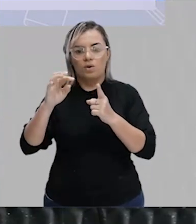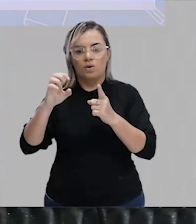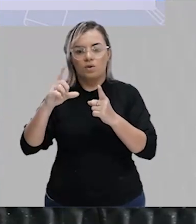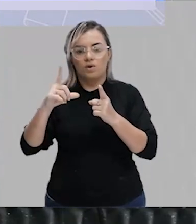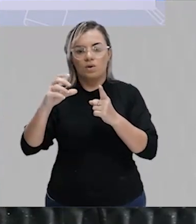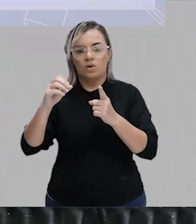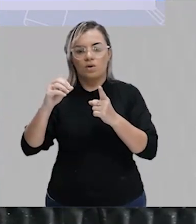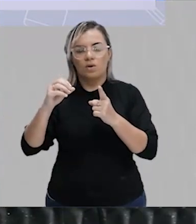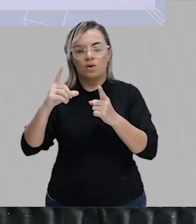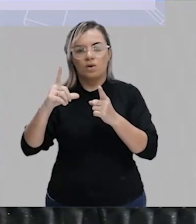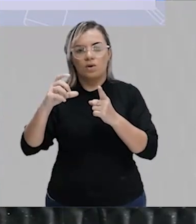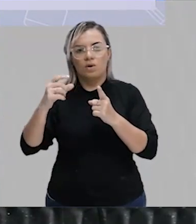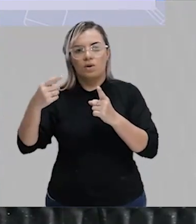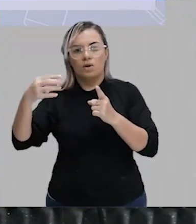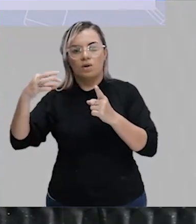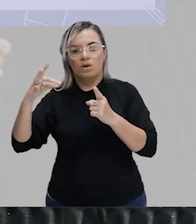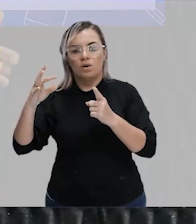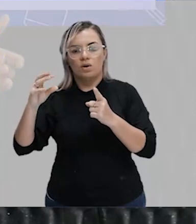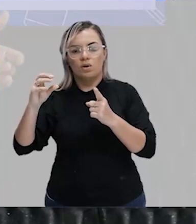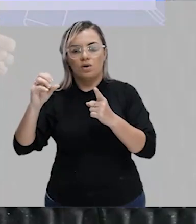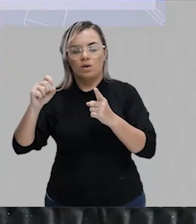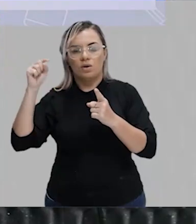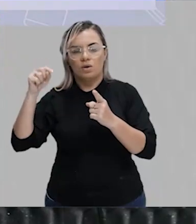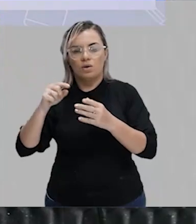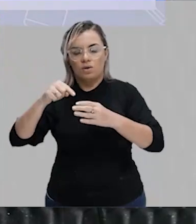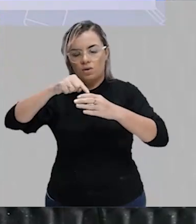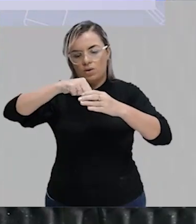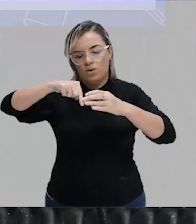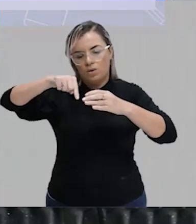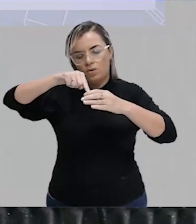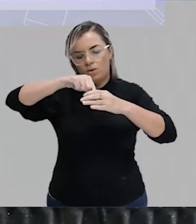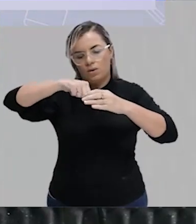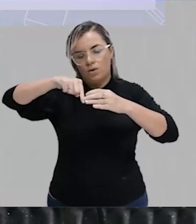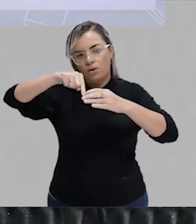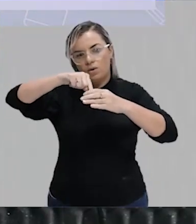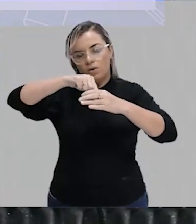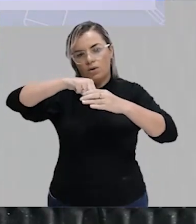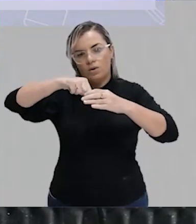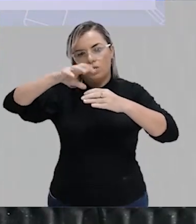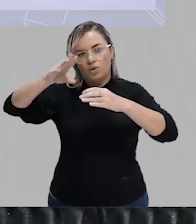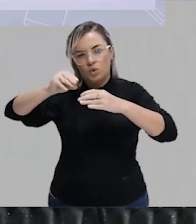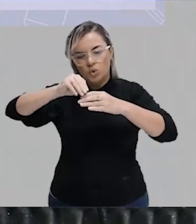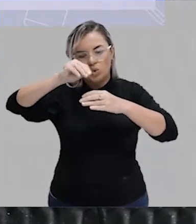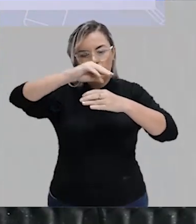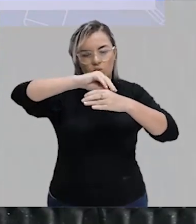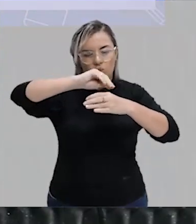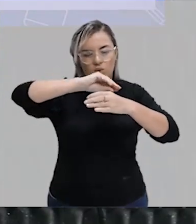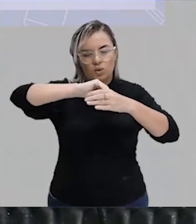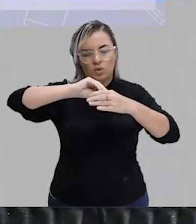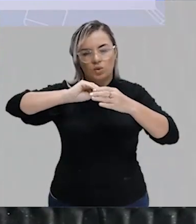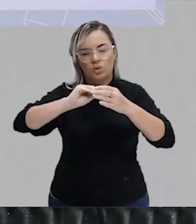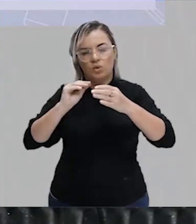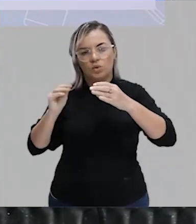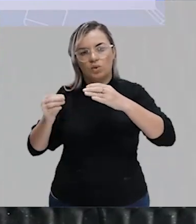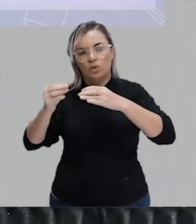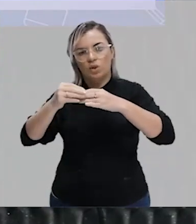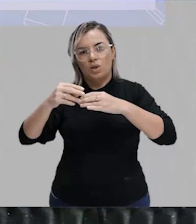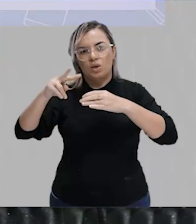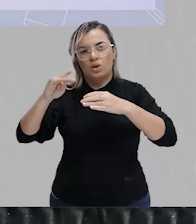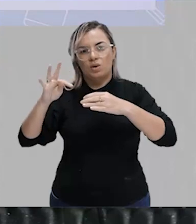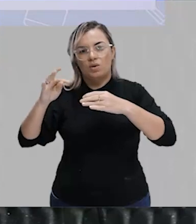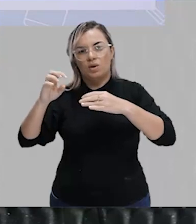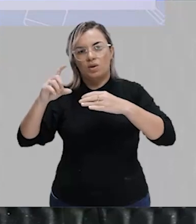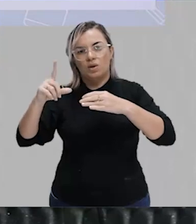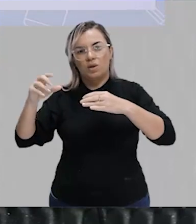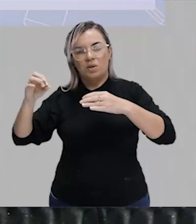telolécito, quer dizer que o vitelo ele fica em uma das extremidades do ovo, acumulado. E é um ovo que tem muito vitelo,